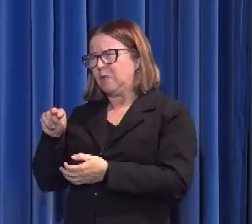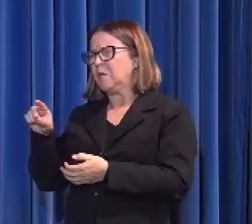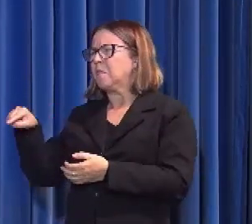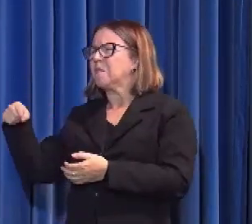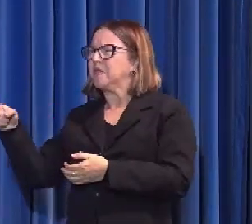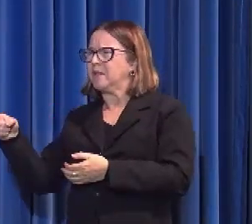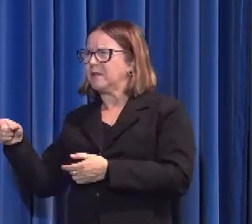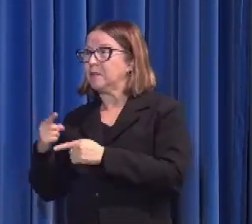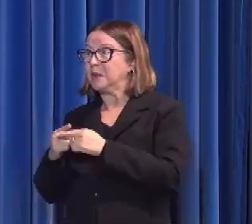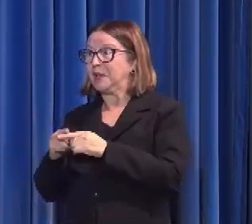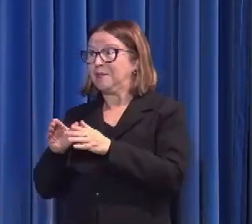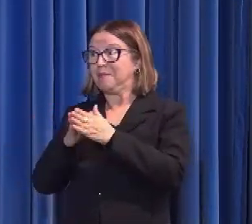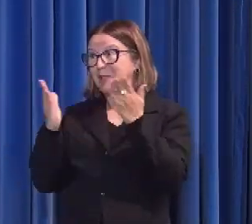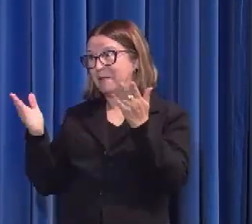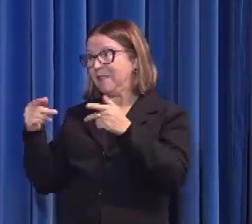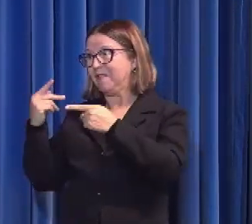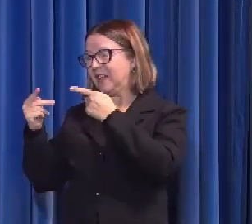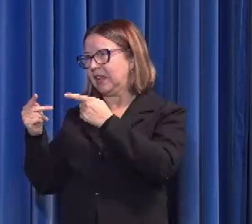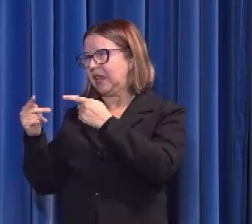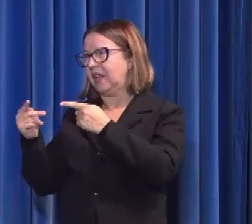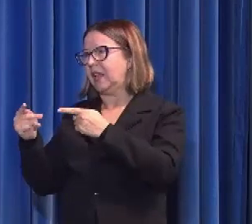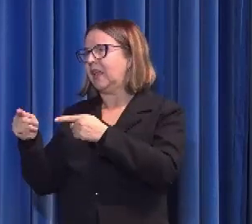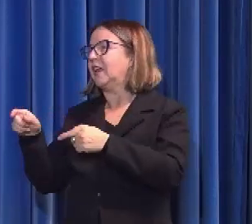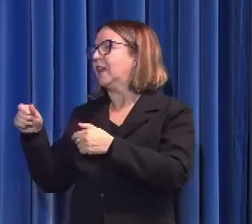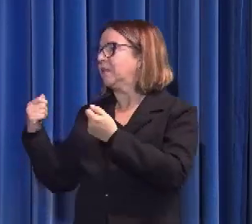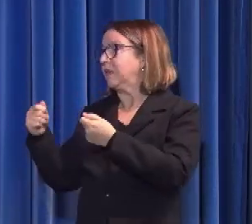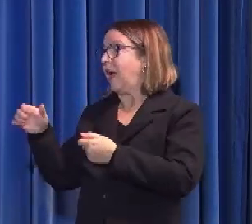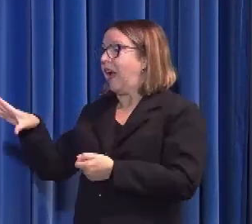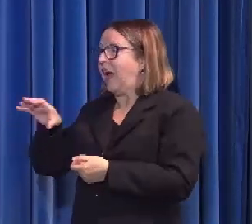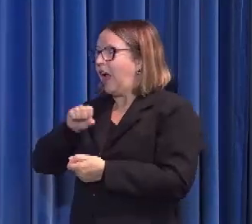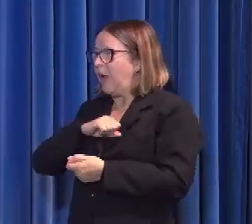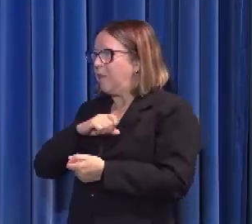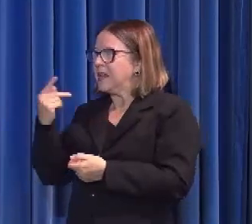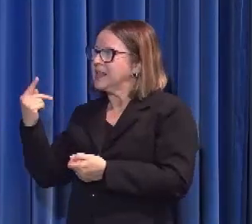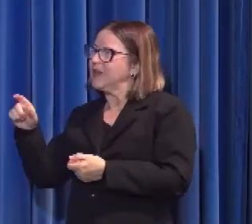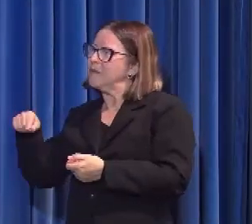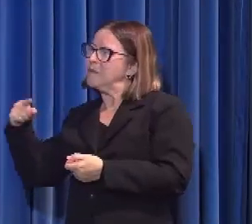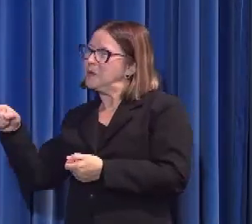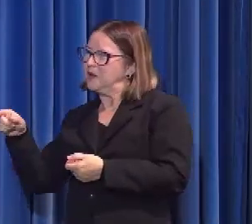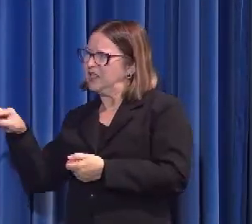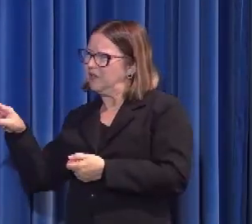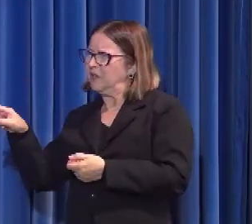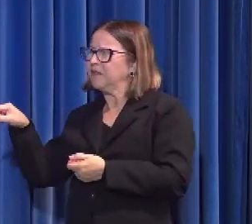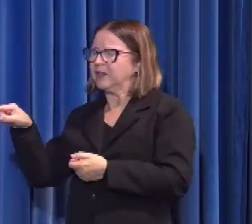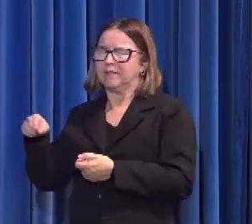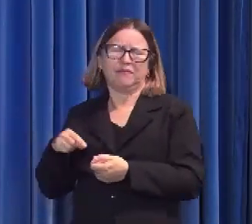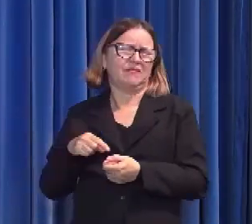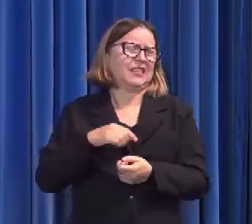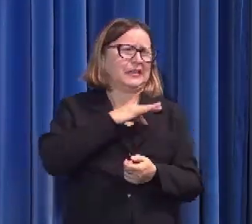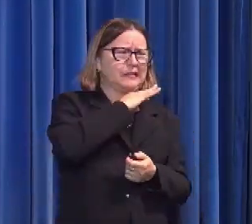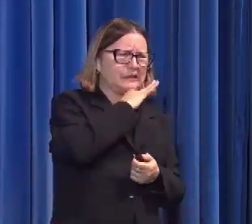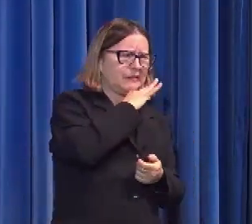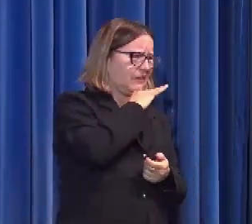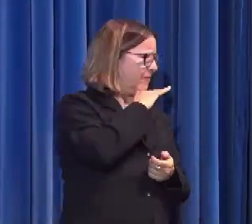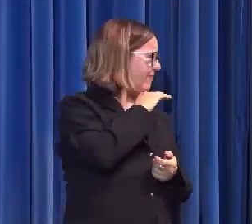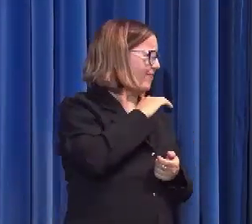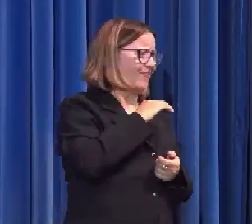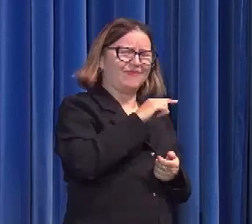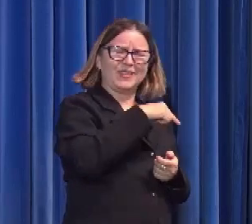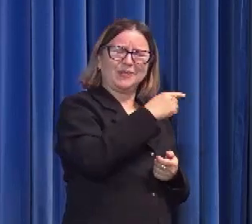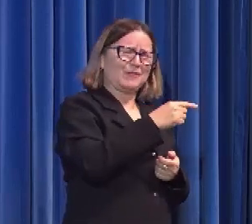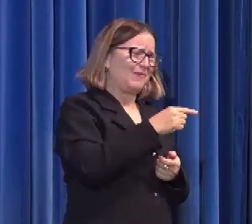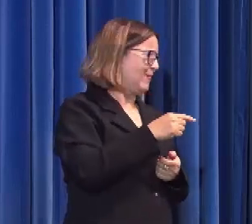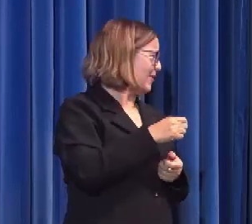porque a Bíblia diz Amarás o teu próximo como a ti mesmo aquele é tão ruim pastor que nem como o próximo